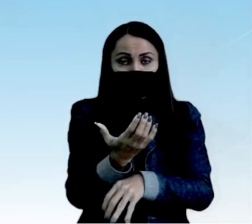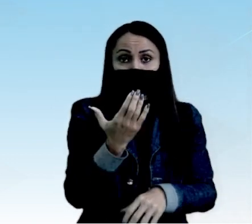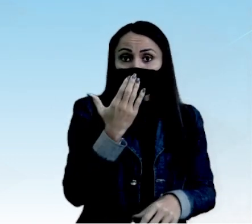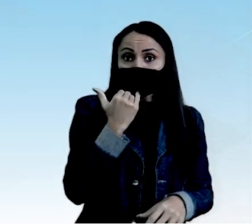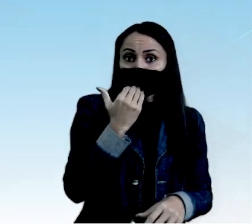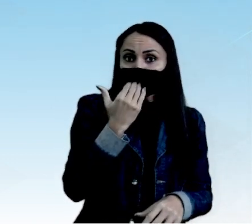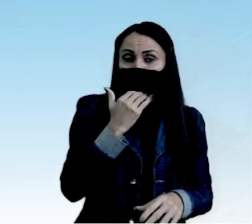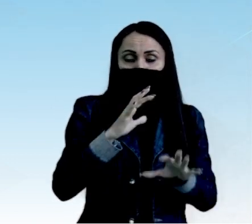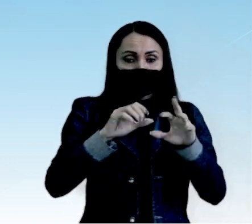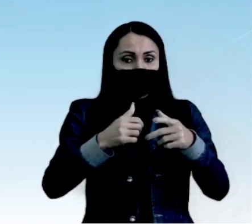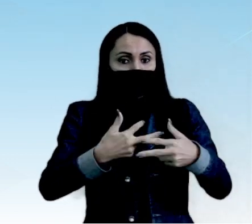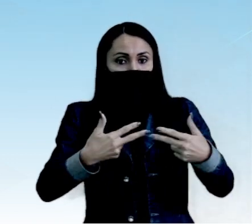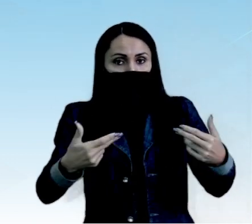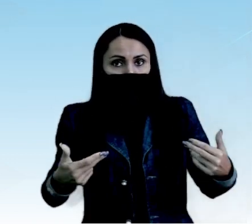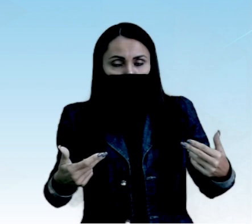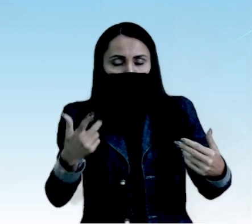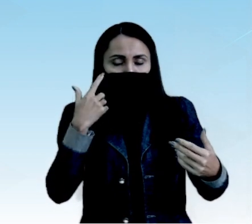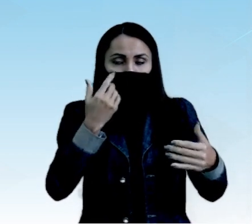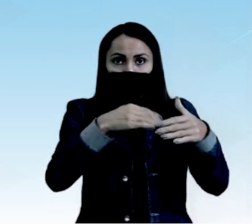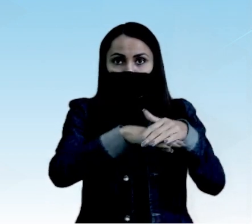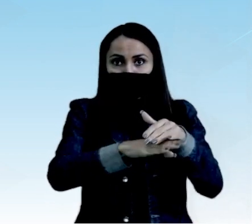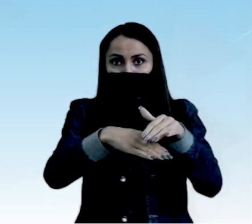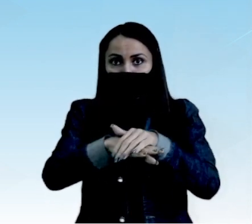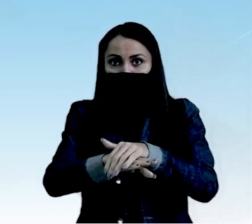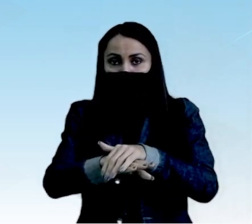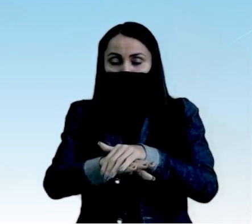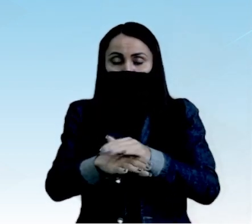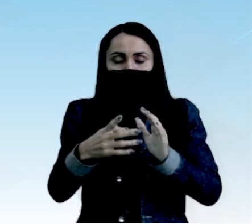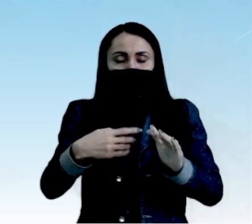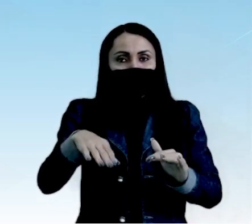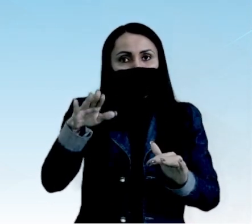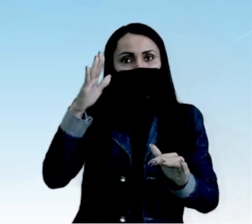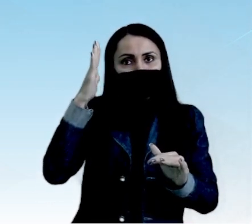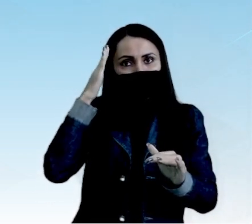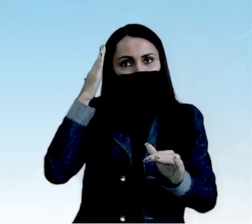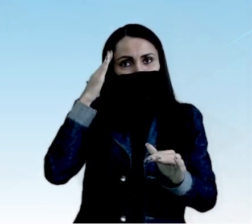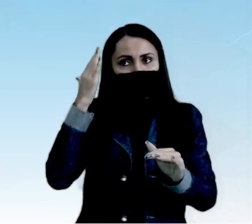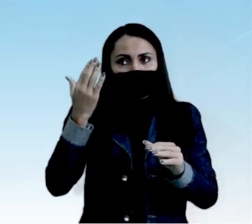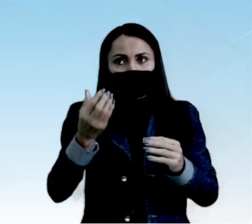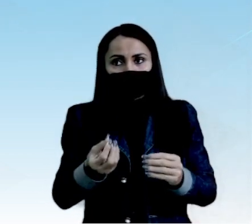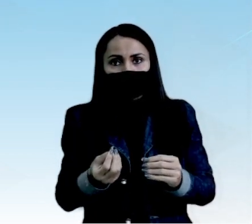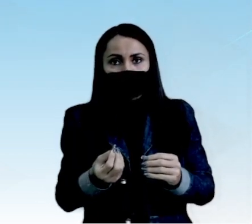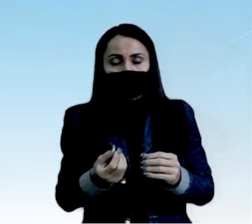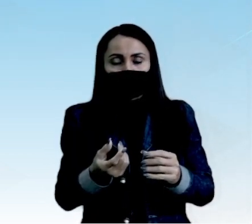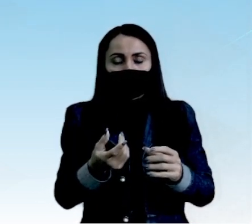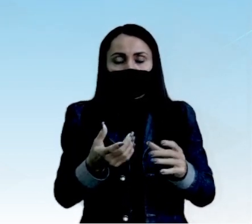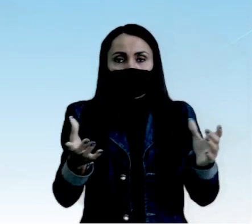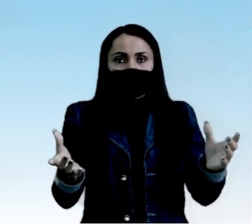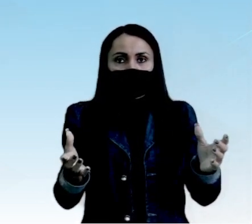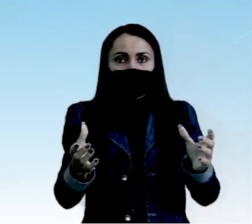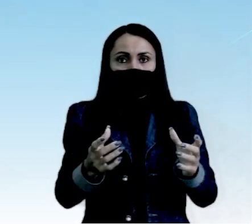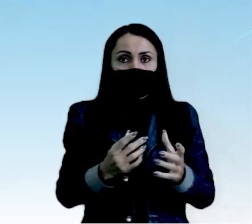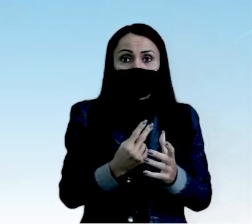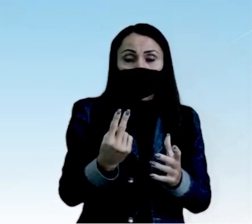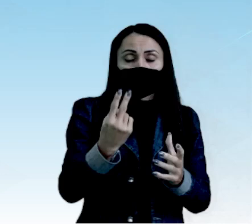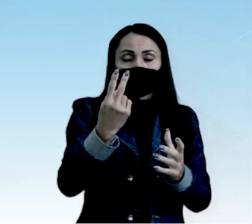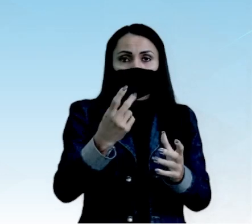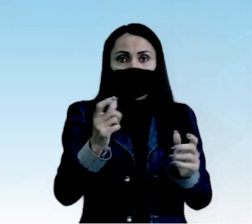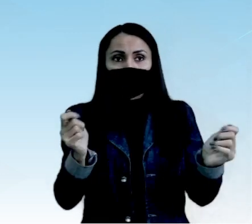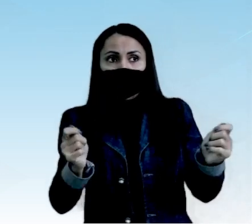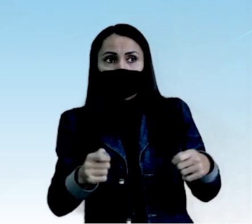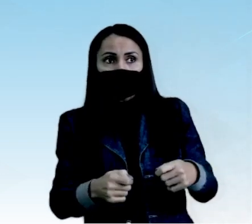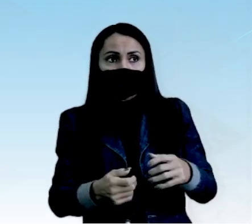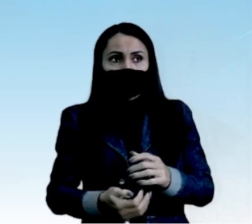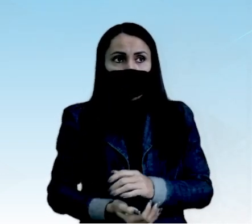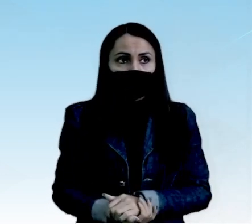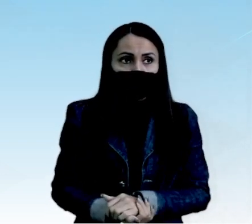esse animal. Então, para guardar, eu tive que entender de volume e capacidade. Olha que coisa interessante.